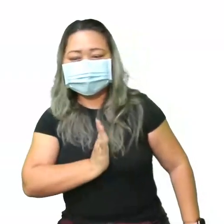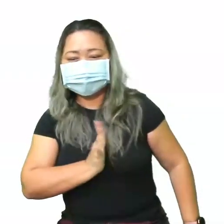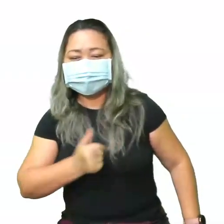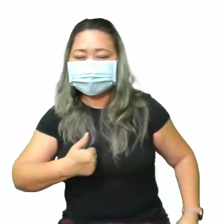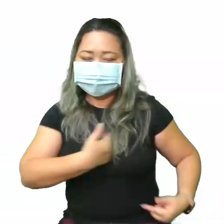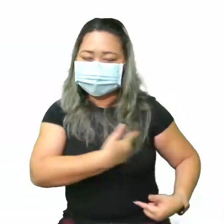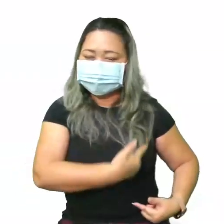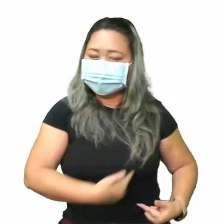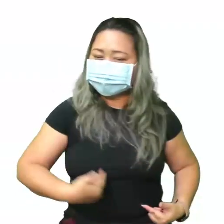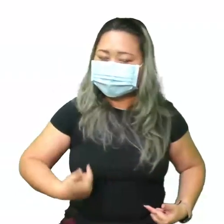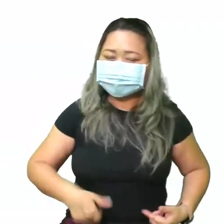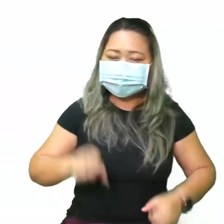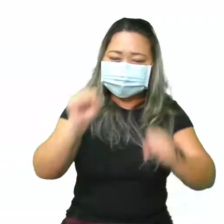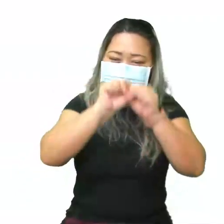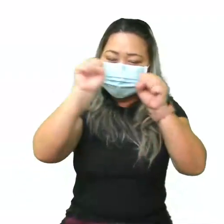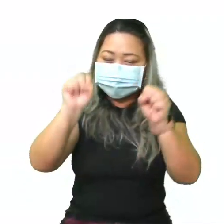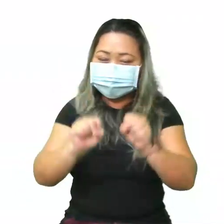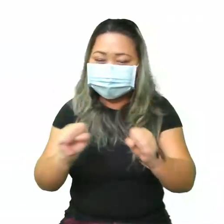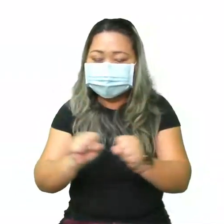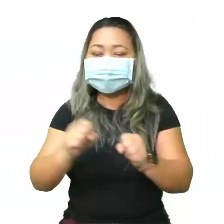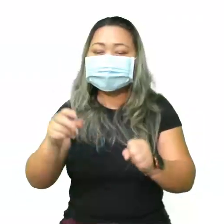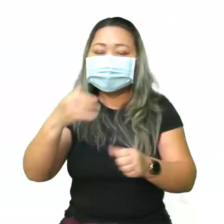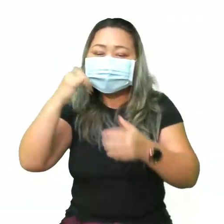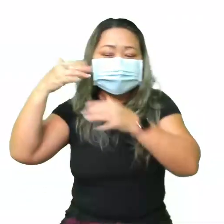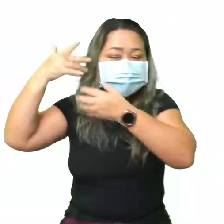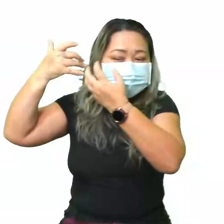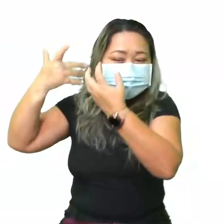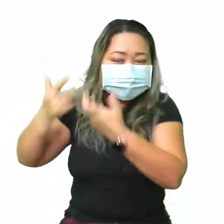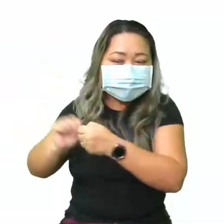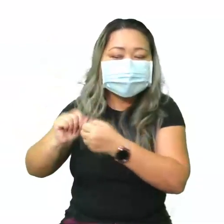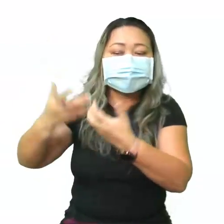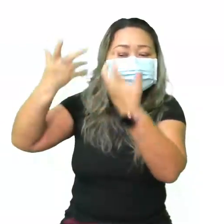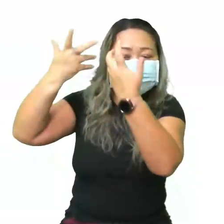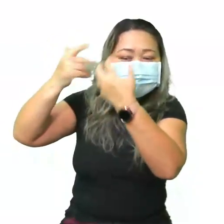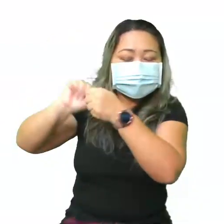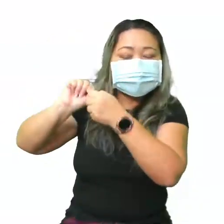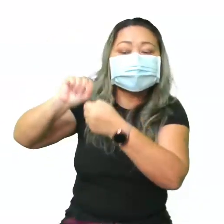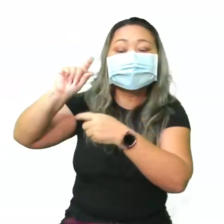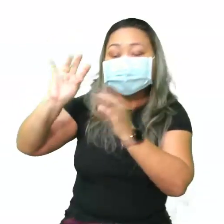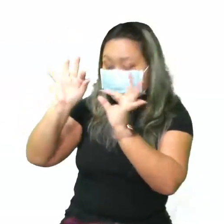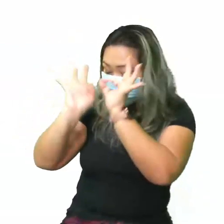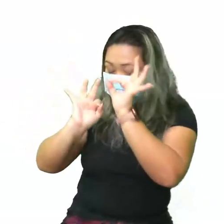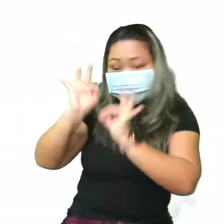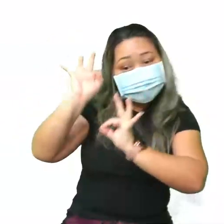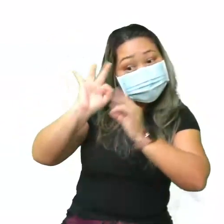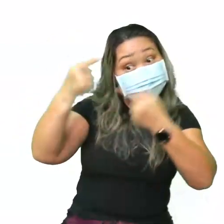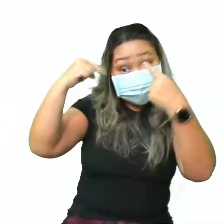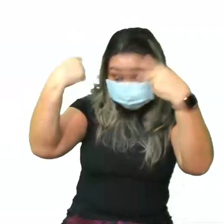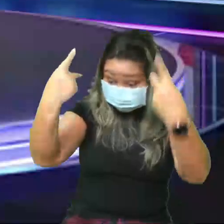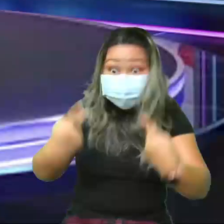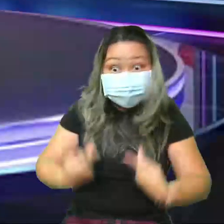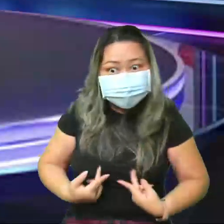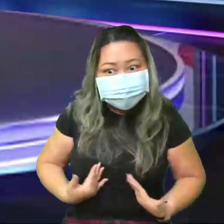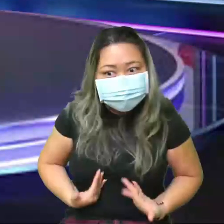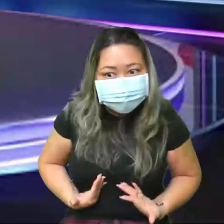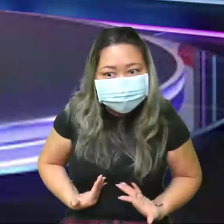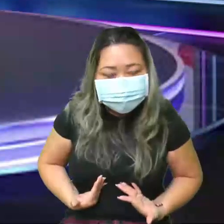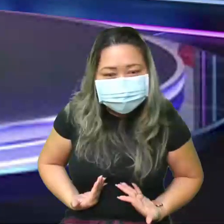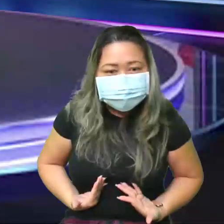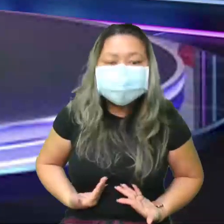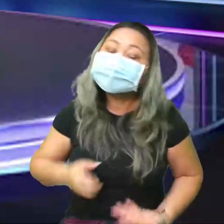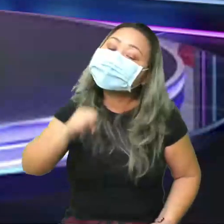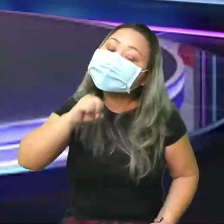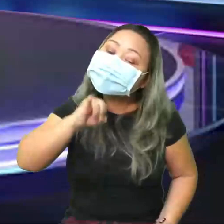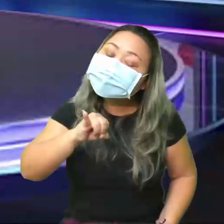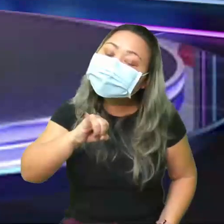para ficar mais ok. Então, você surgiu lá do átomo, você passou por todas essas estruturas, moléculas,